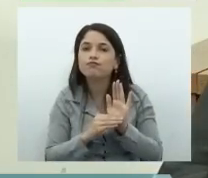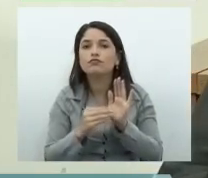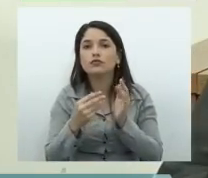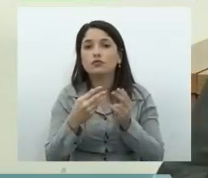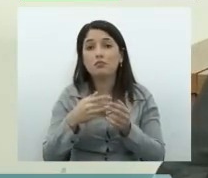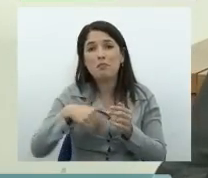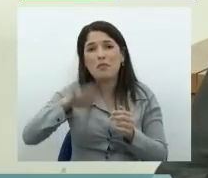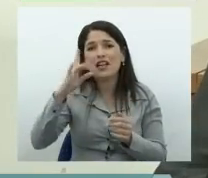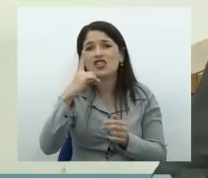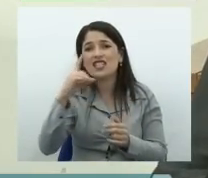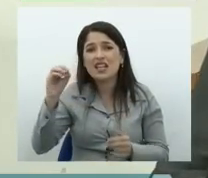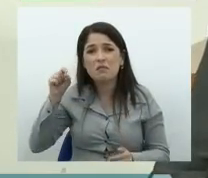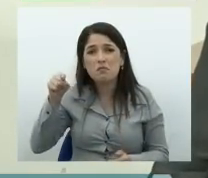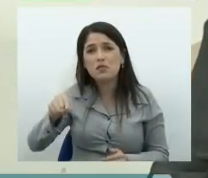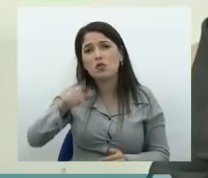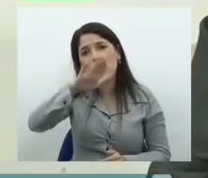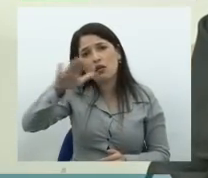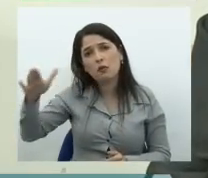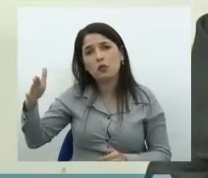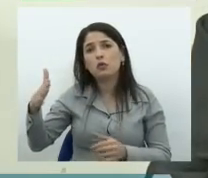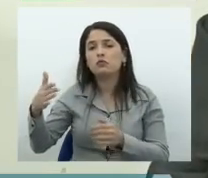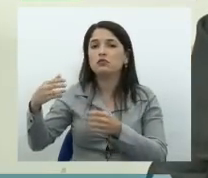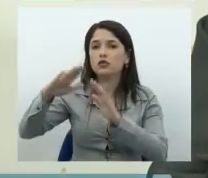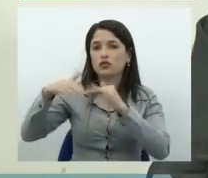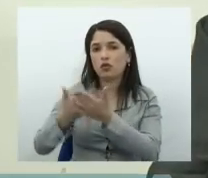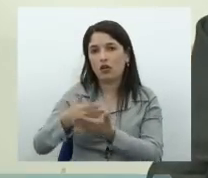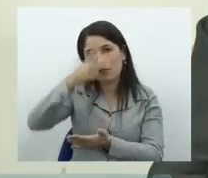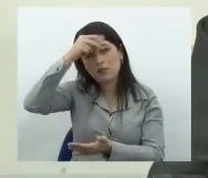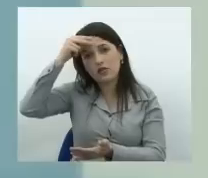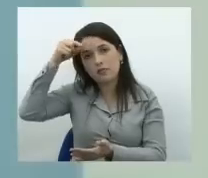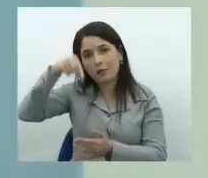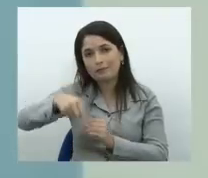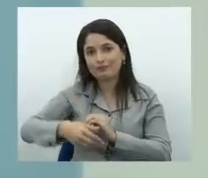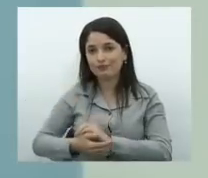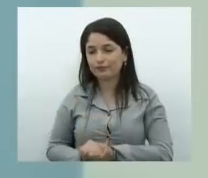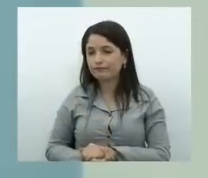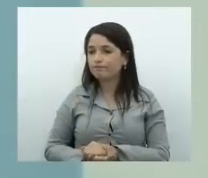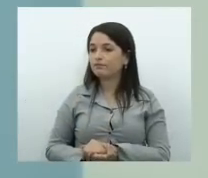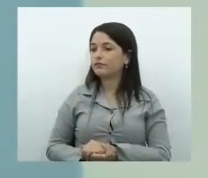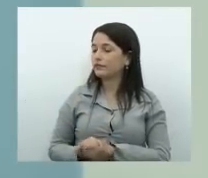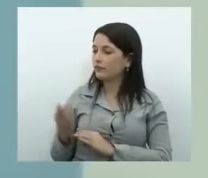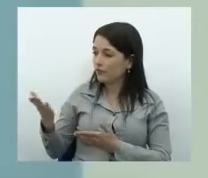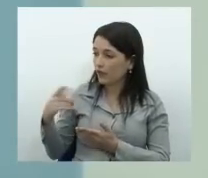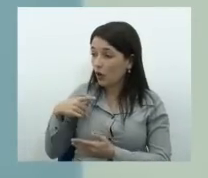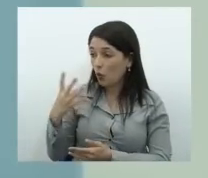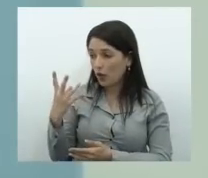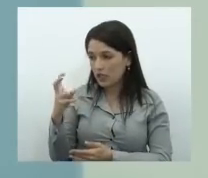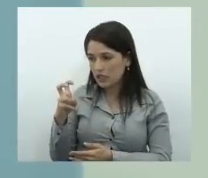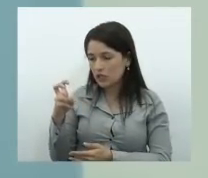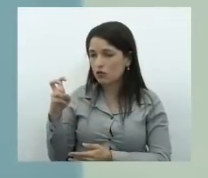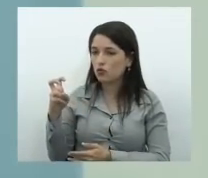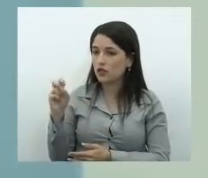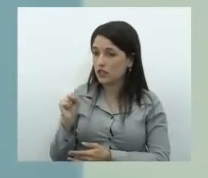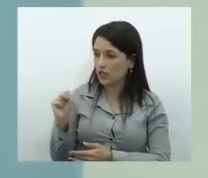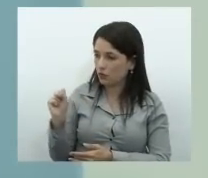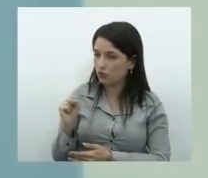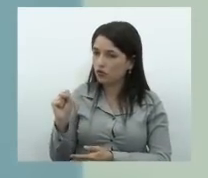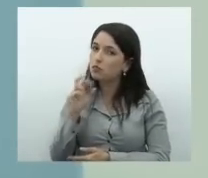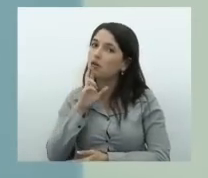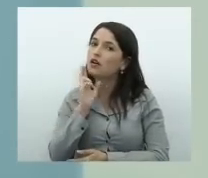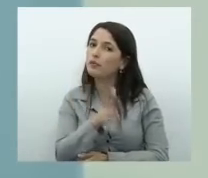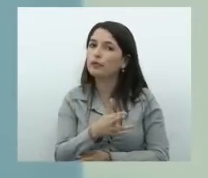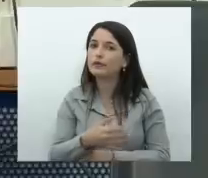que estão no nosso sistema público municipal. Obrigado, candidato. O senhor tem 45 segundos para a tréplica. Tréplica, Carlos Roberto, por